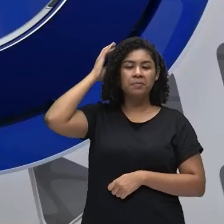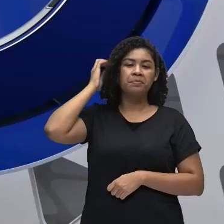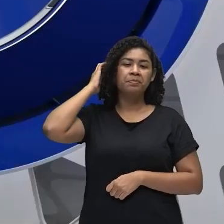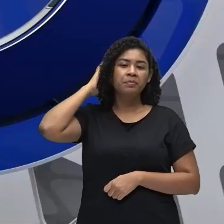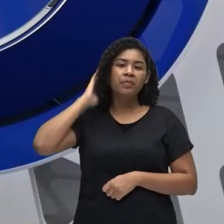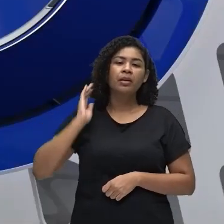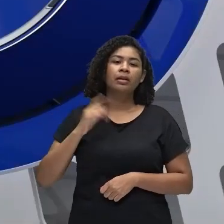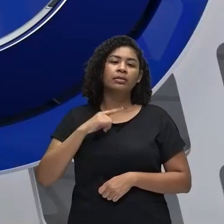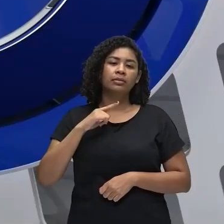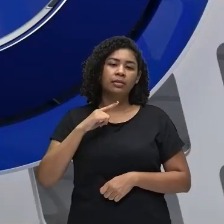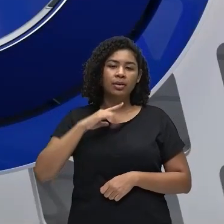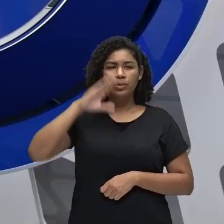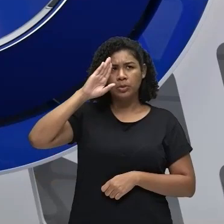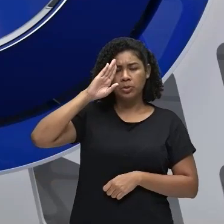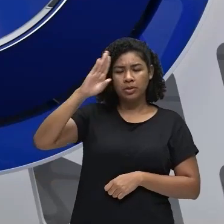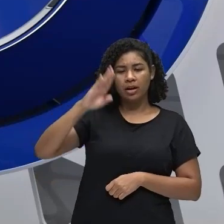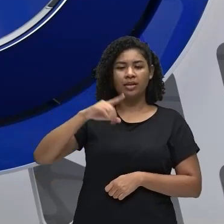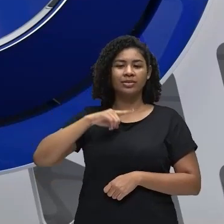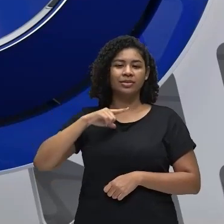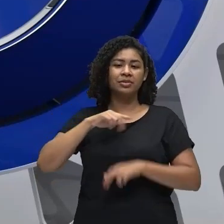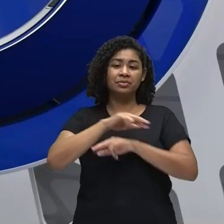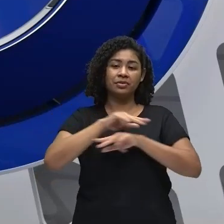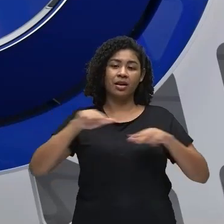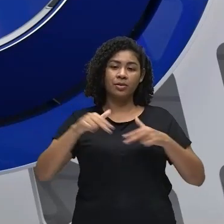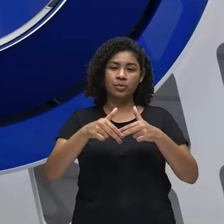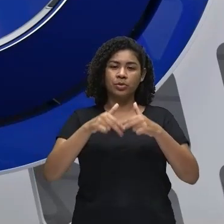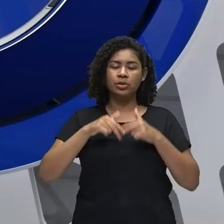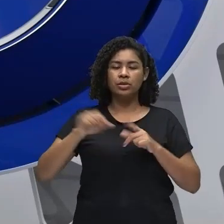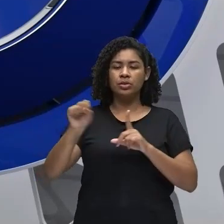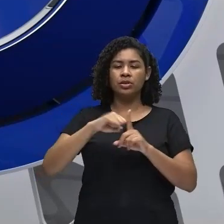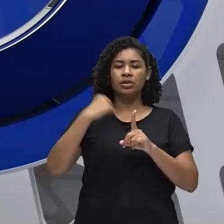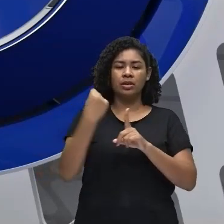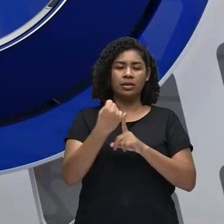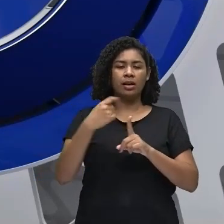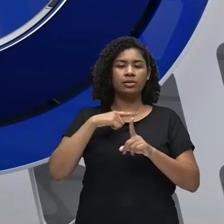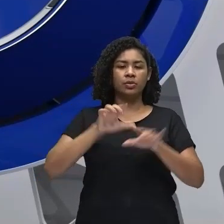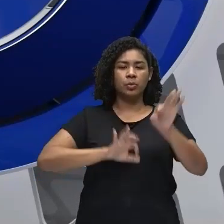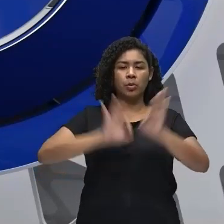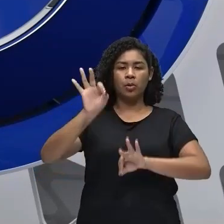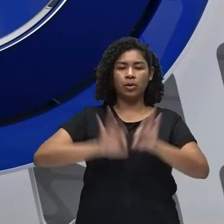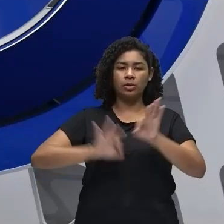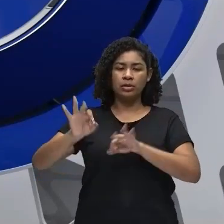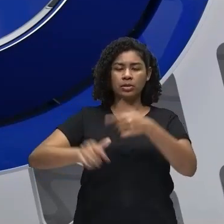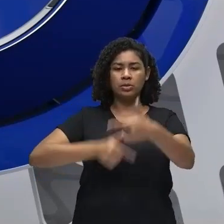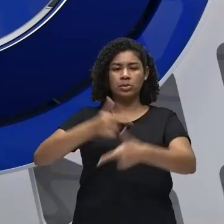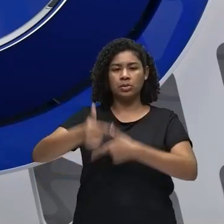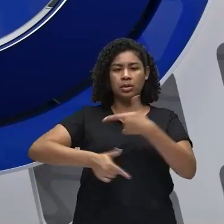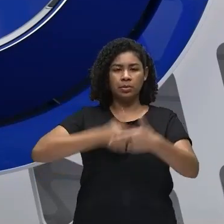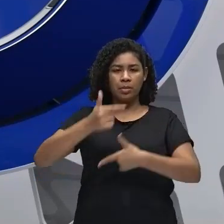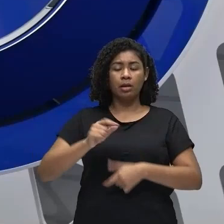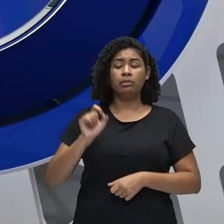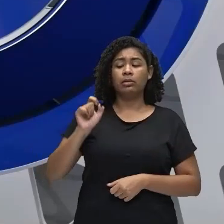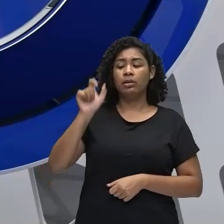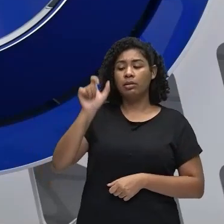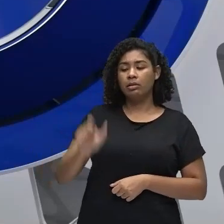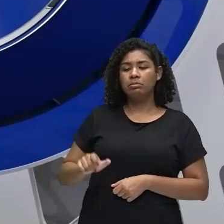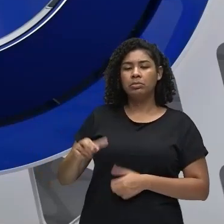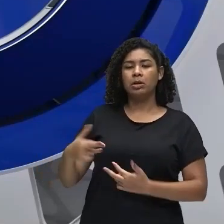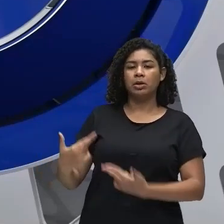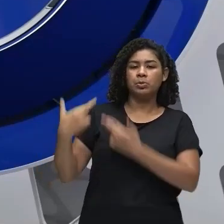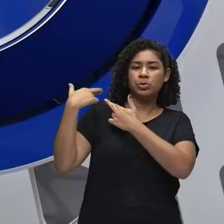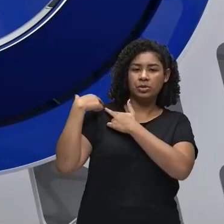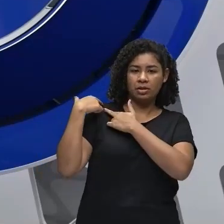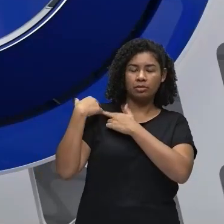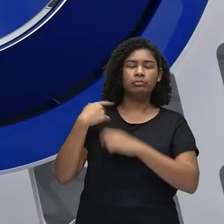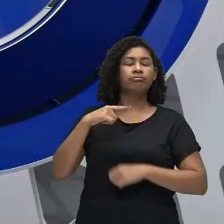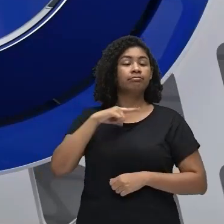Então, tem uma divisão nas sociedades, uma divisão de trabalho. Quem é responsável pelo quê?